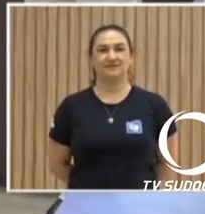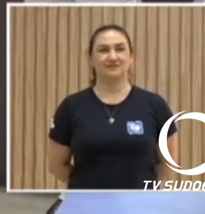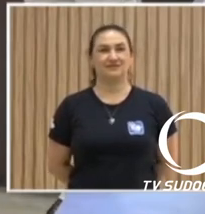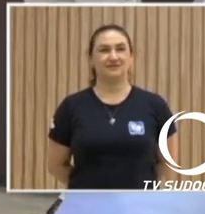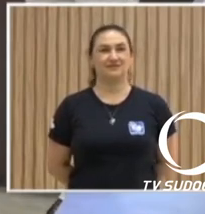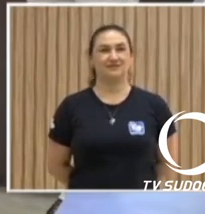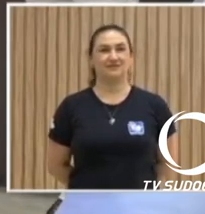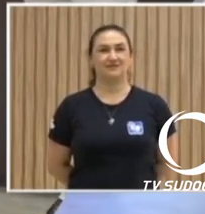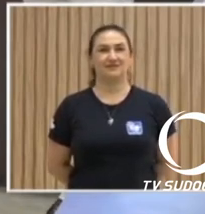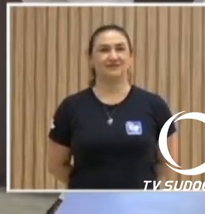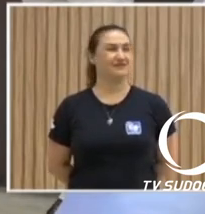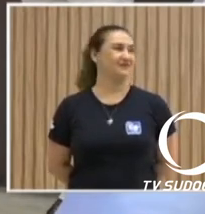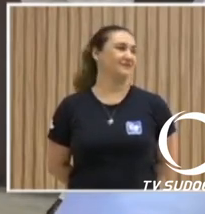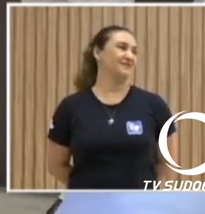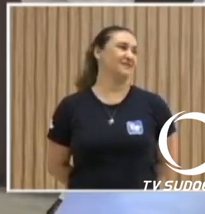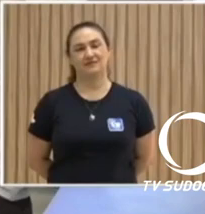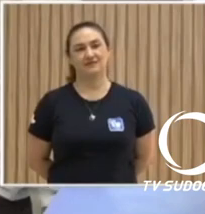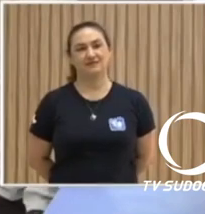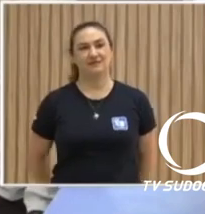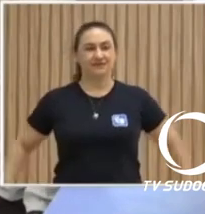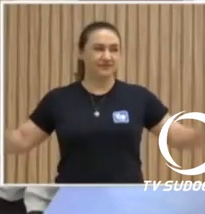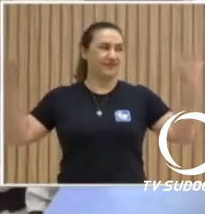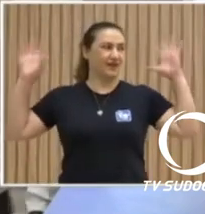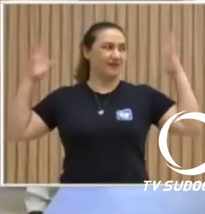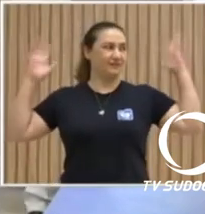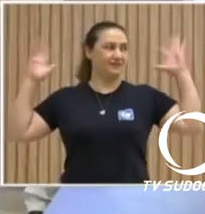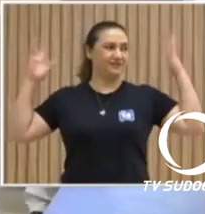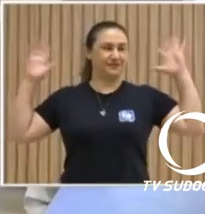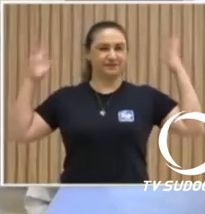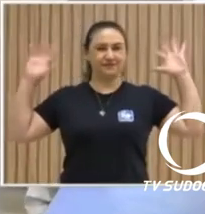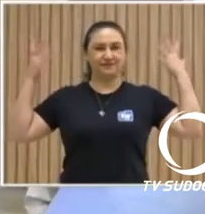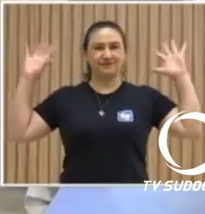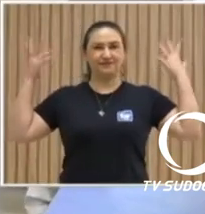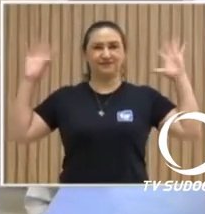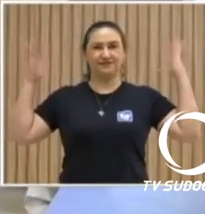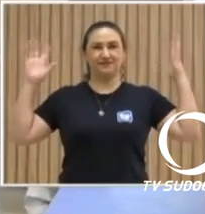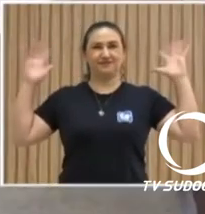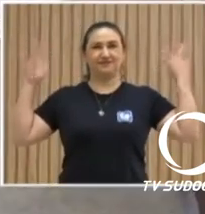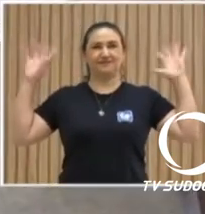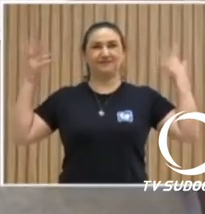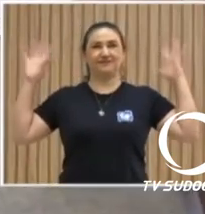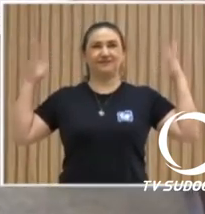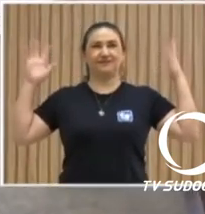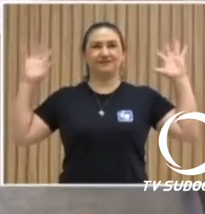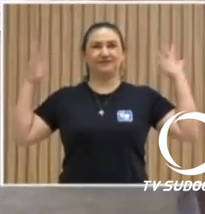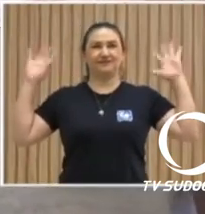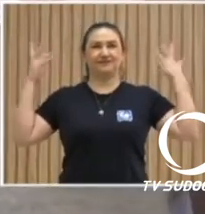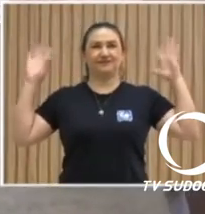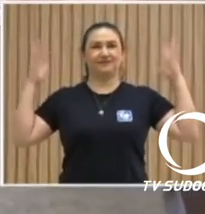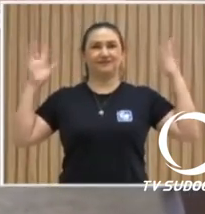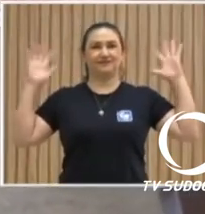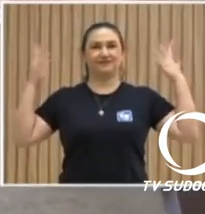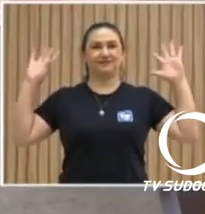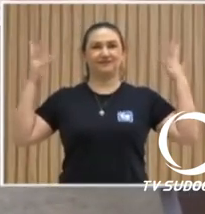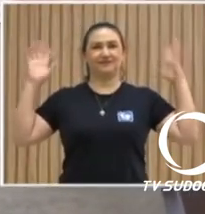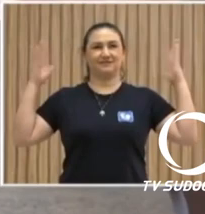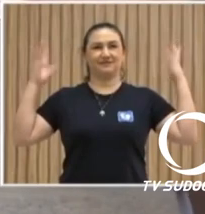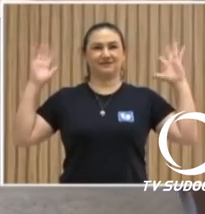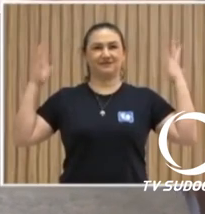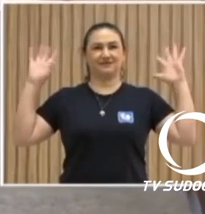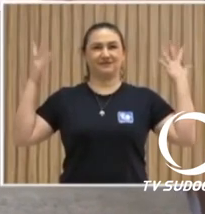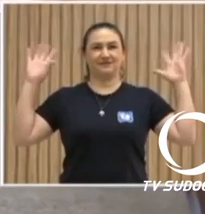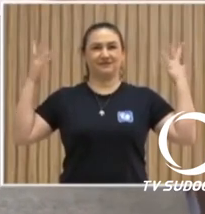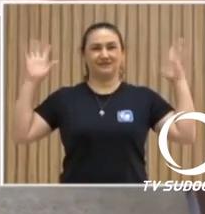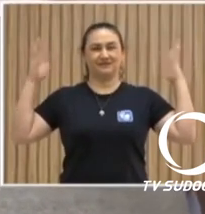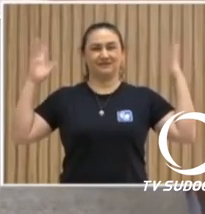da moção de aplausos. Foi de autoria da presidente do Legislativo, Tânia Kaminski. Foi em reconhecimento por mais um prêmio